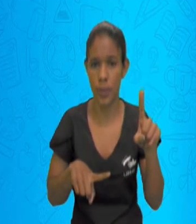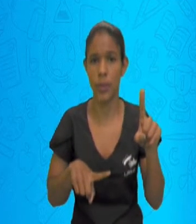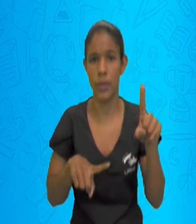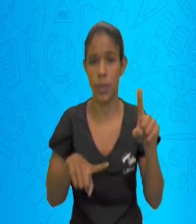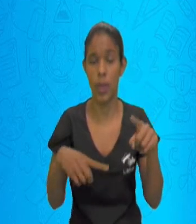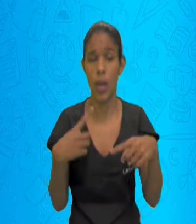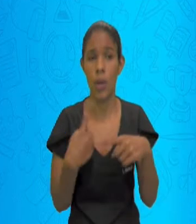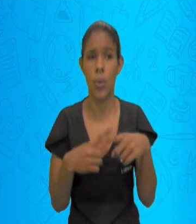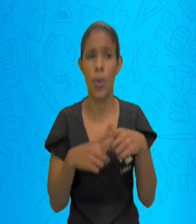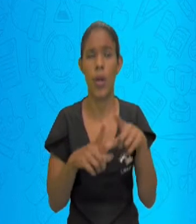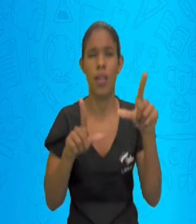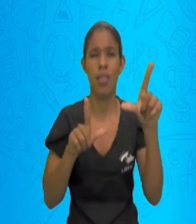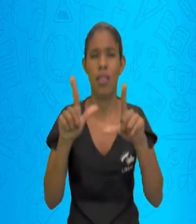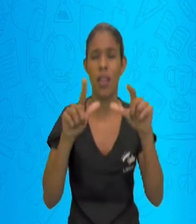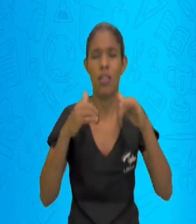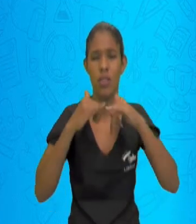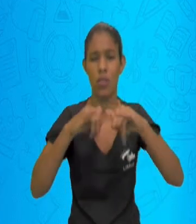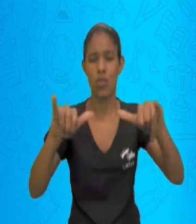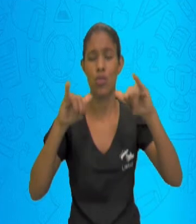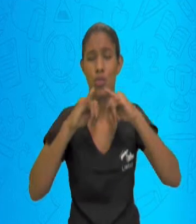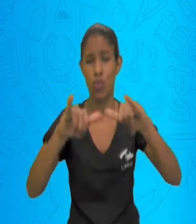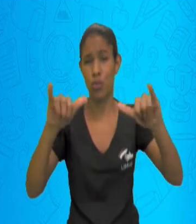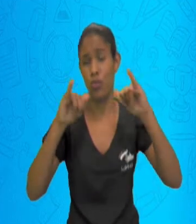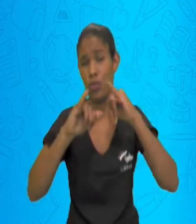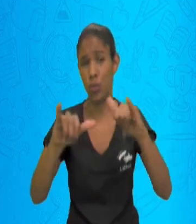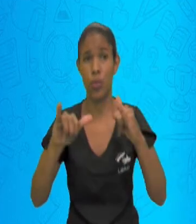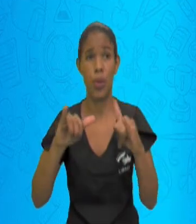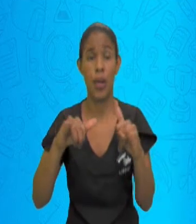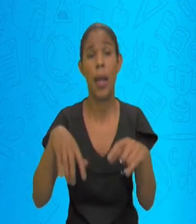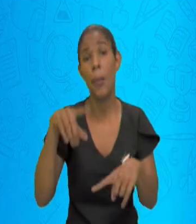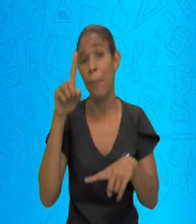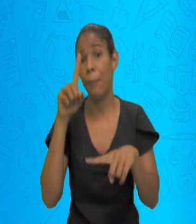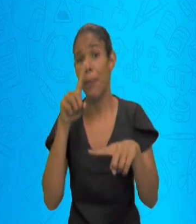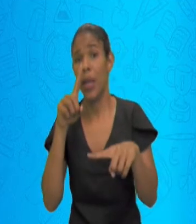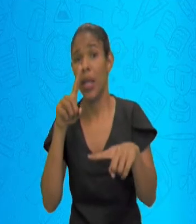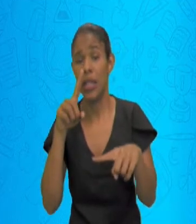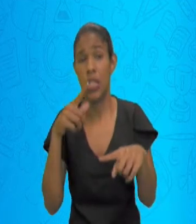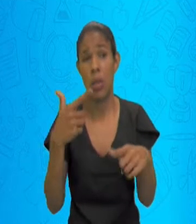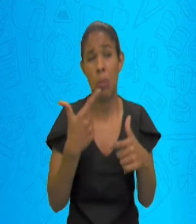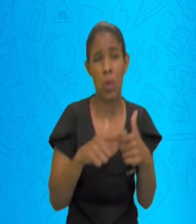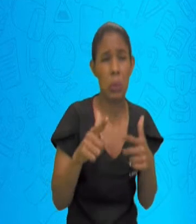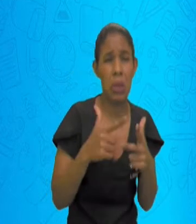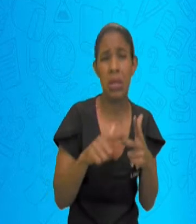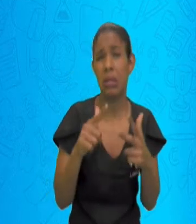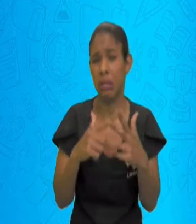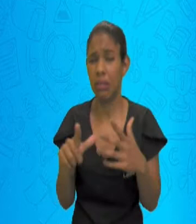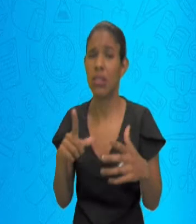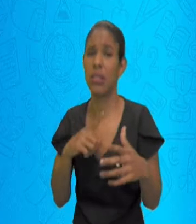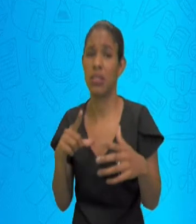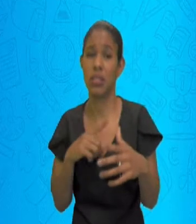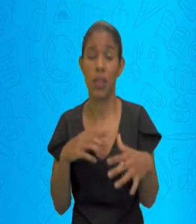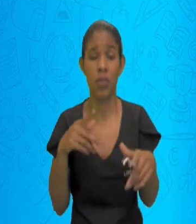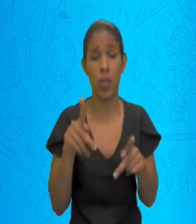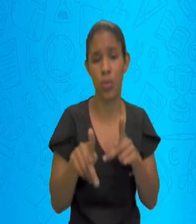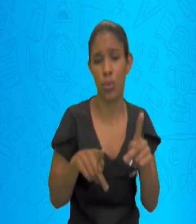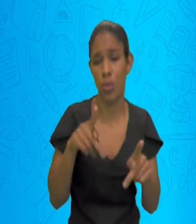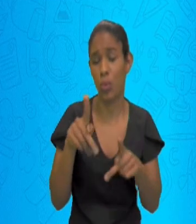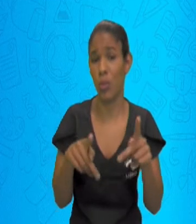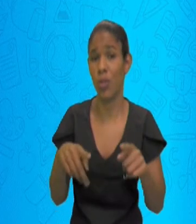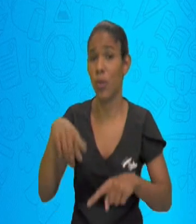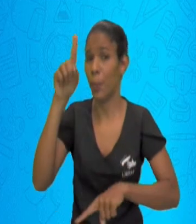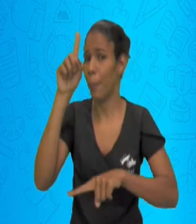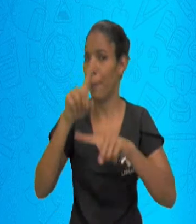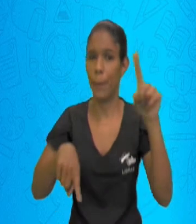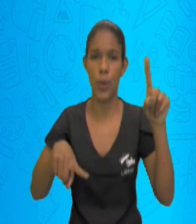imprensa. Enquanto o entrudo era reprimido, né, justamente era o povo que fazia essa festa, porque a